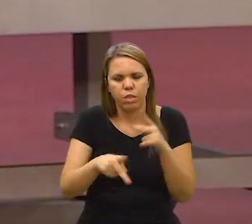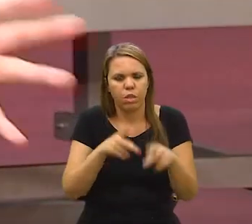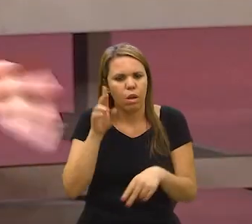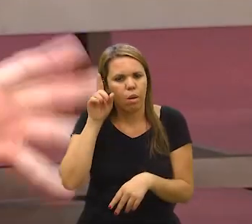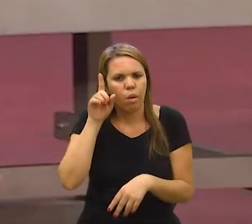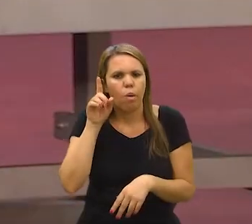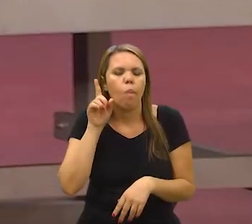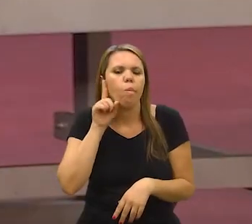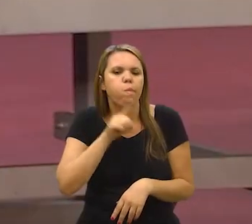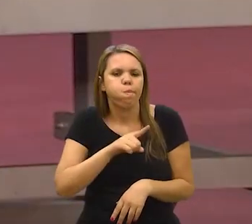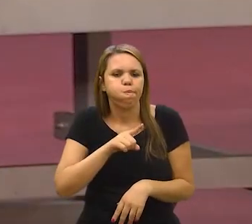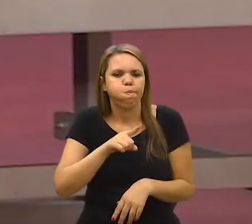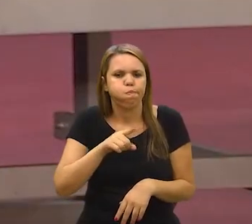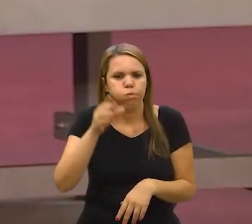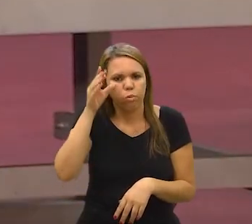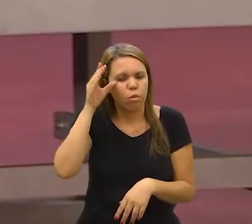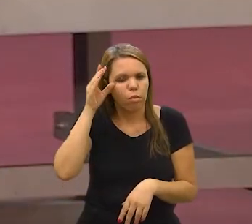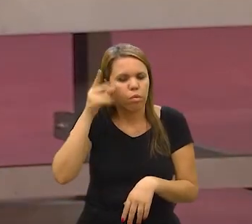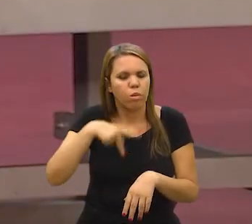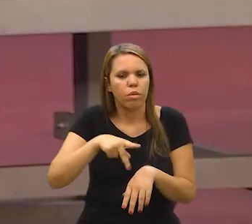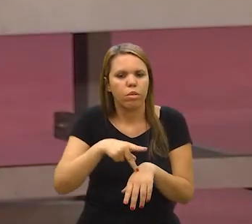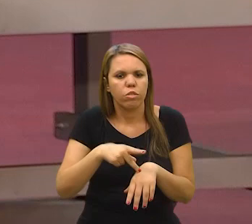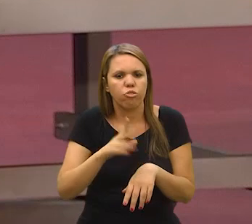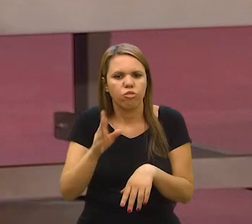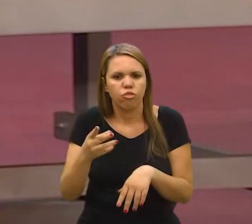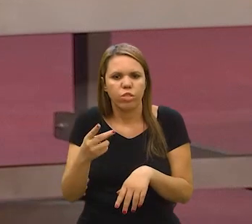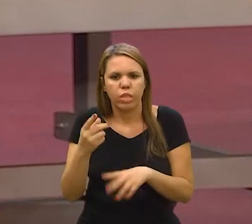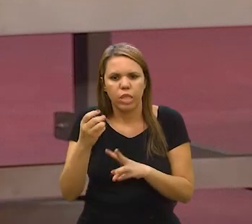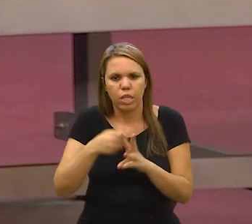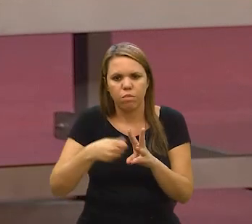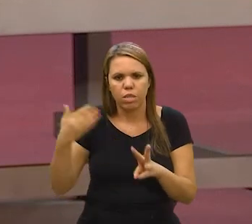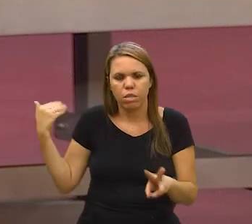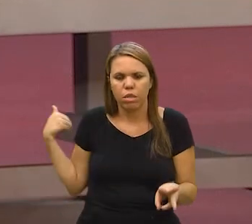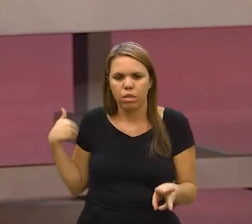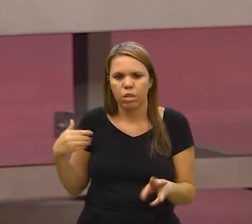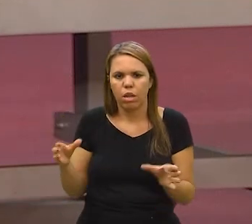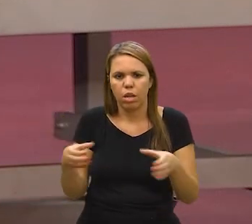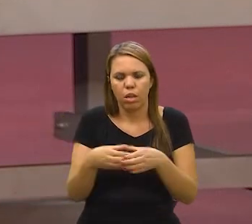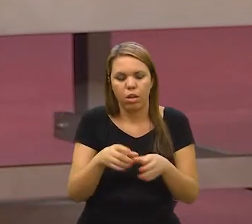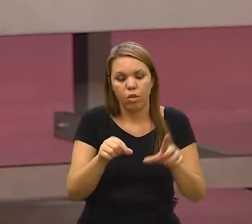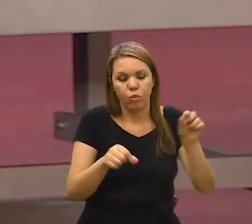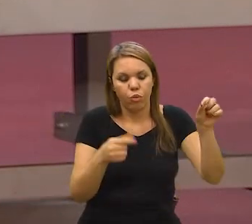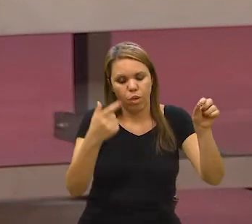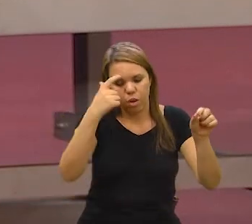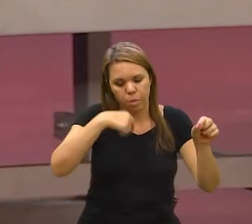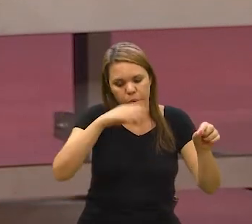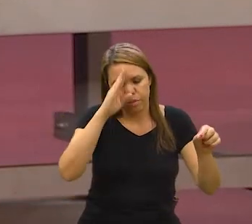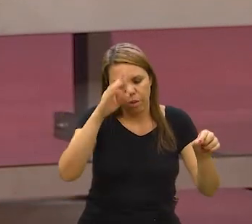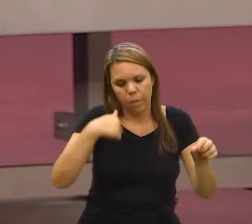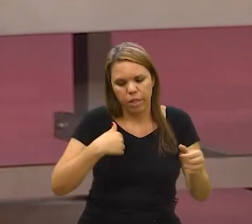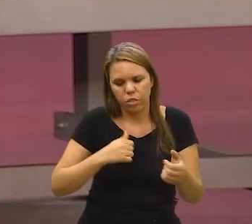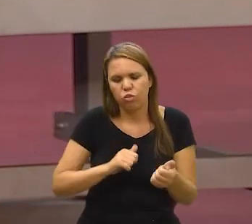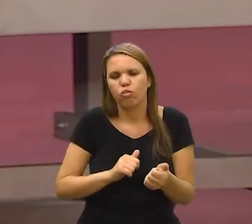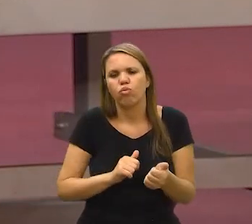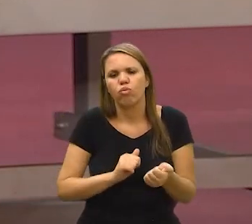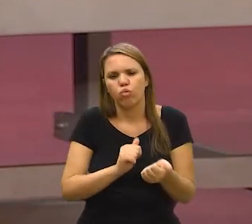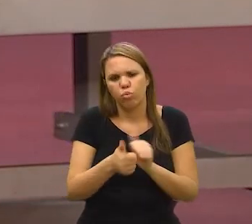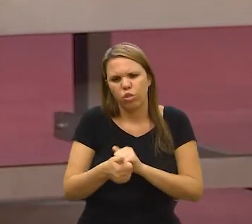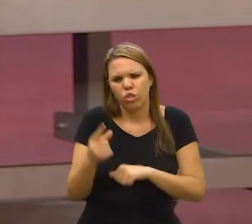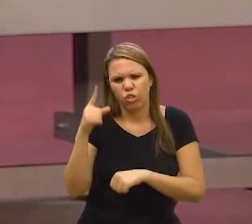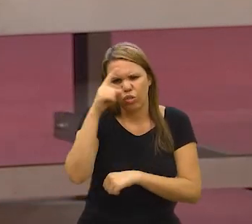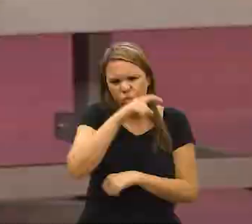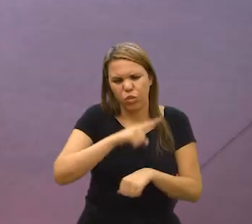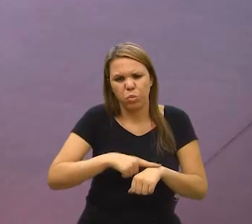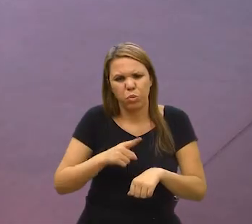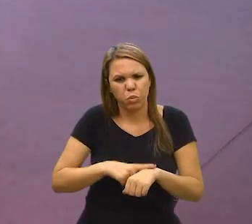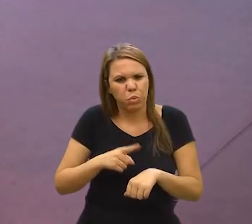americano chinês lá na final. E eu já tinha jogado com ele 3 meses antes e eu era favorito para aquele jogo. Só que o jogo foi muito difícil, porque antes do